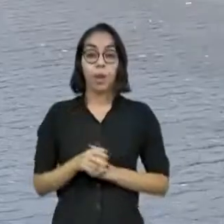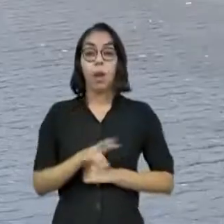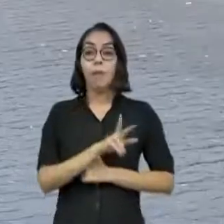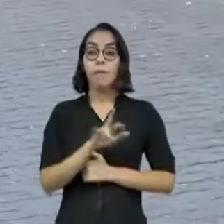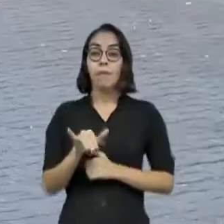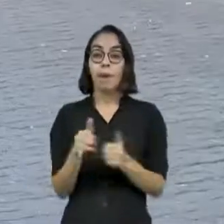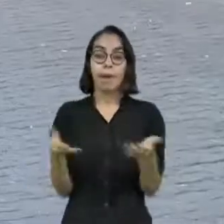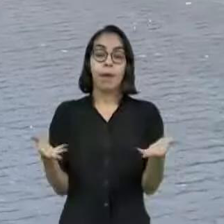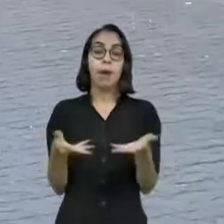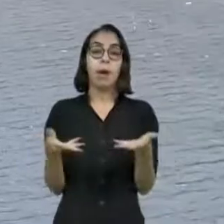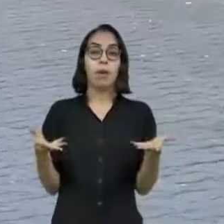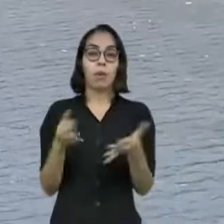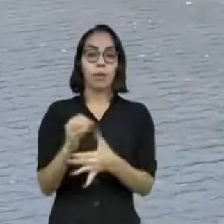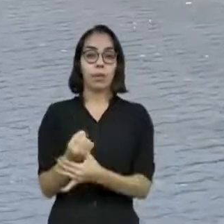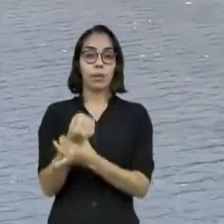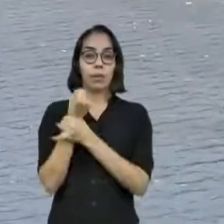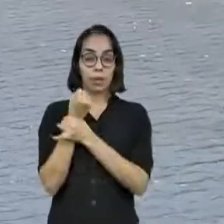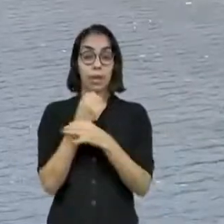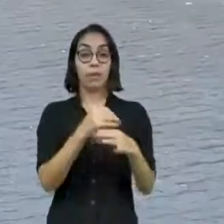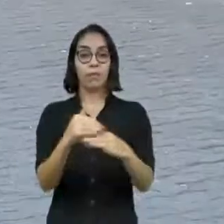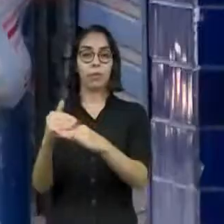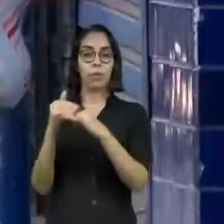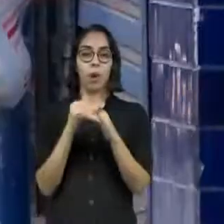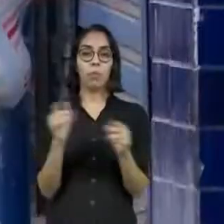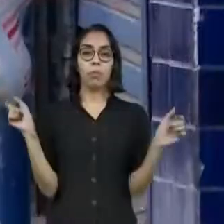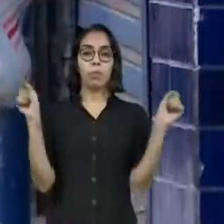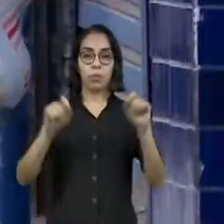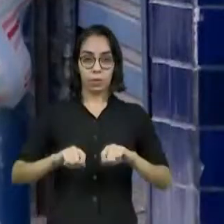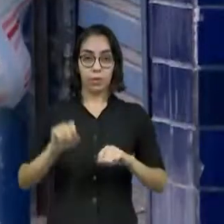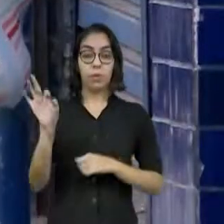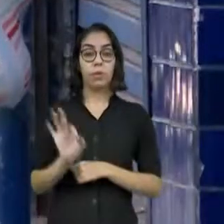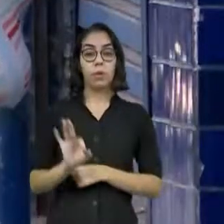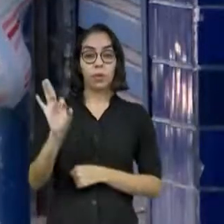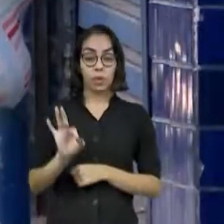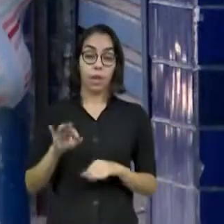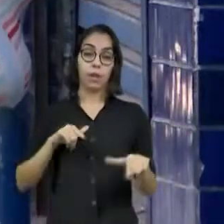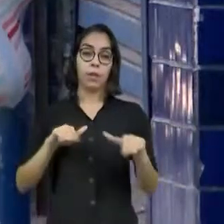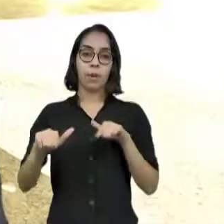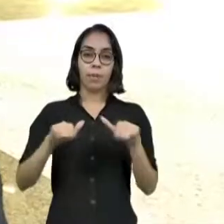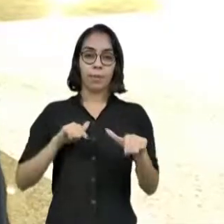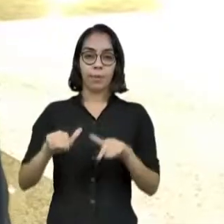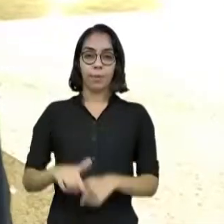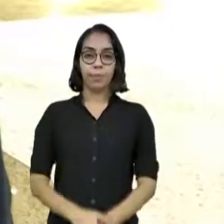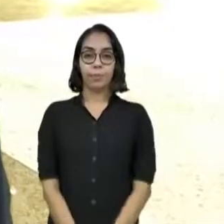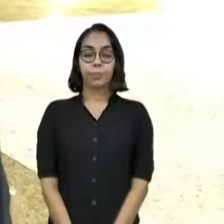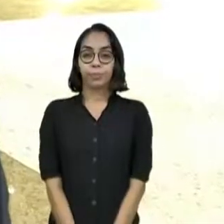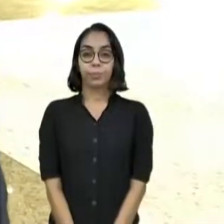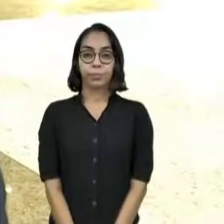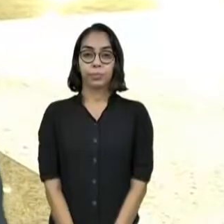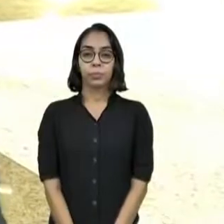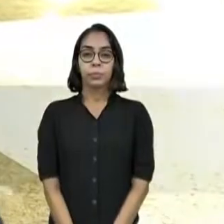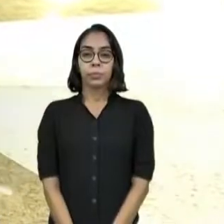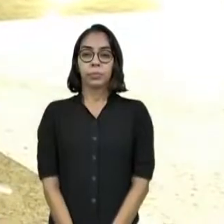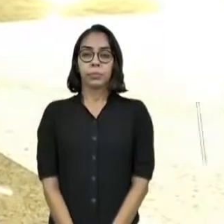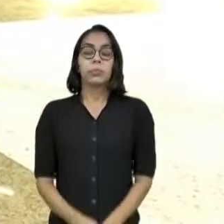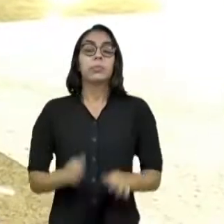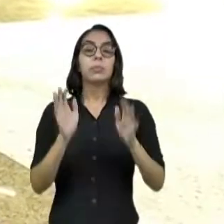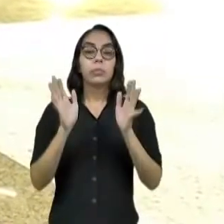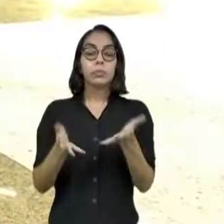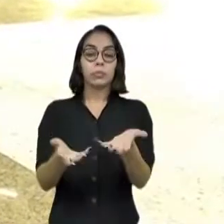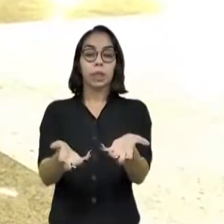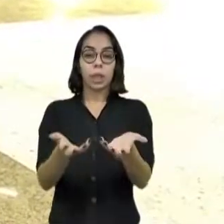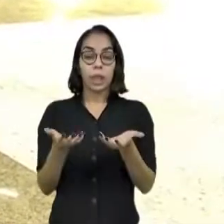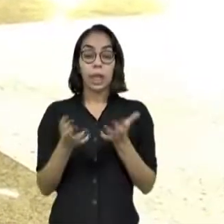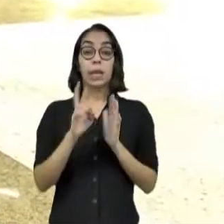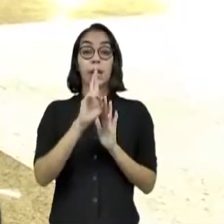vai assegurar a igualdade de oportunidades no mercado de trabalho no Estado. Nós estamos tentando